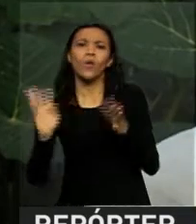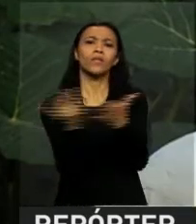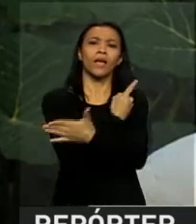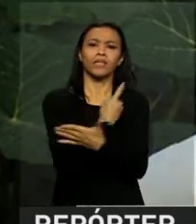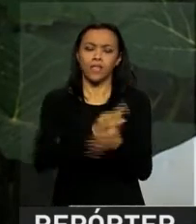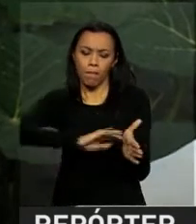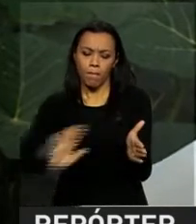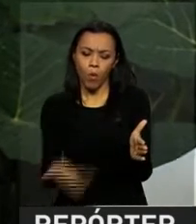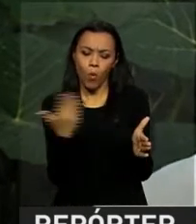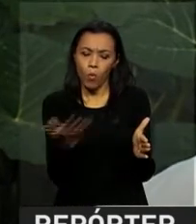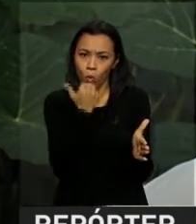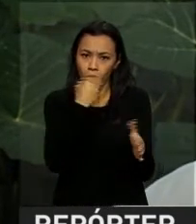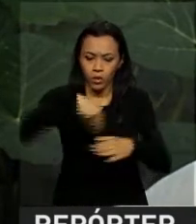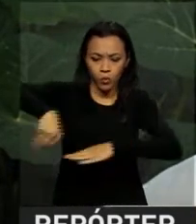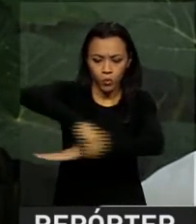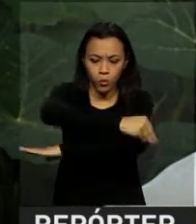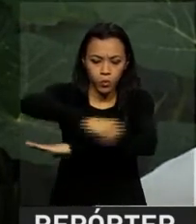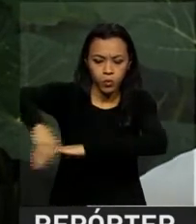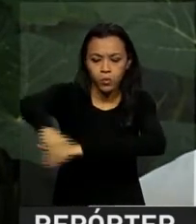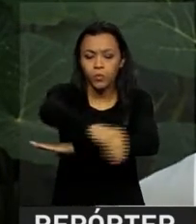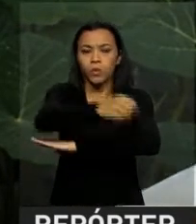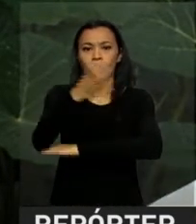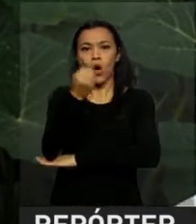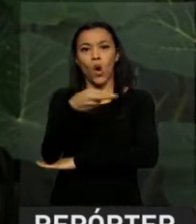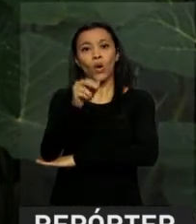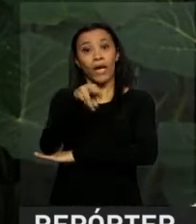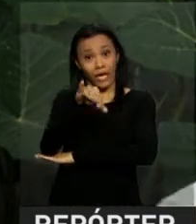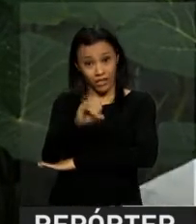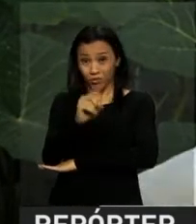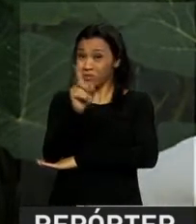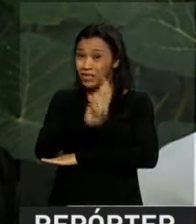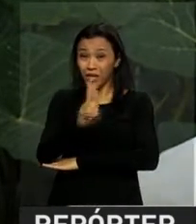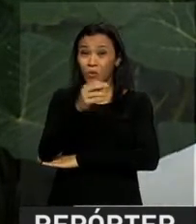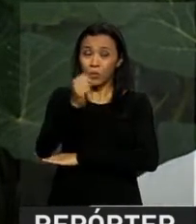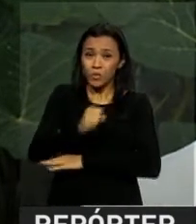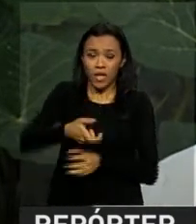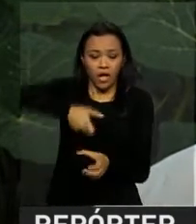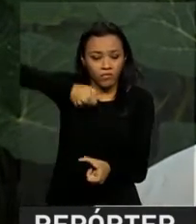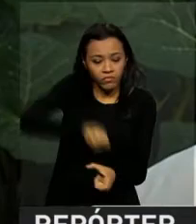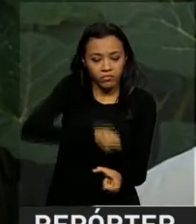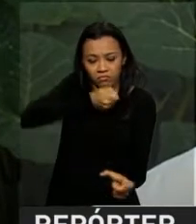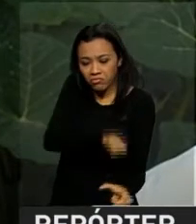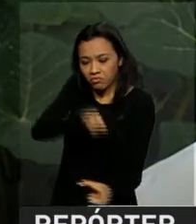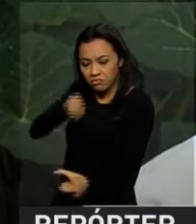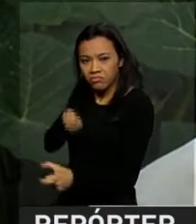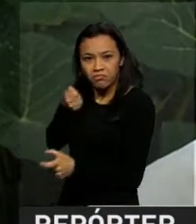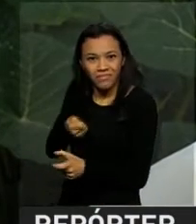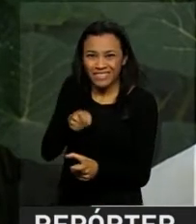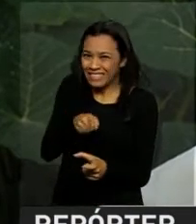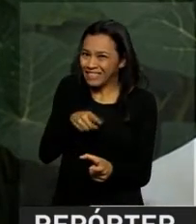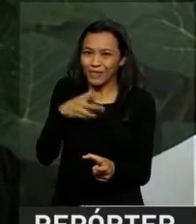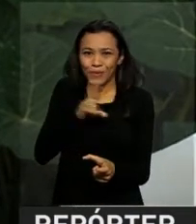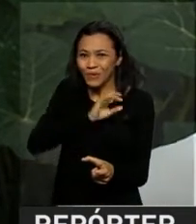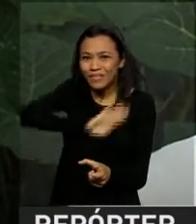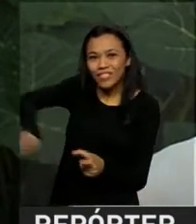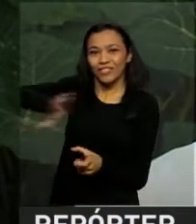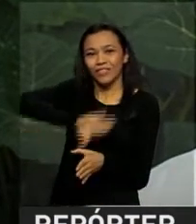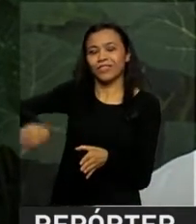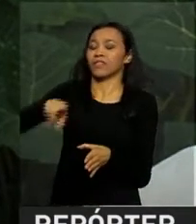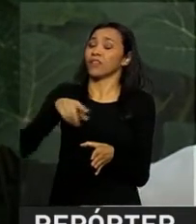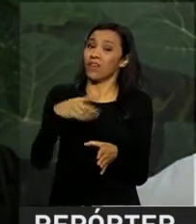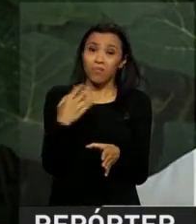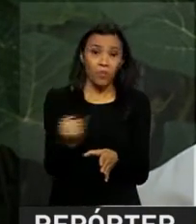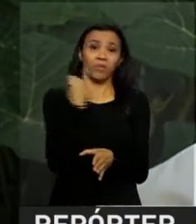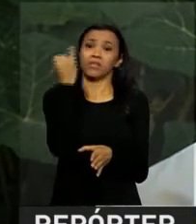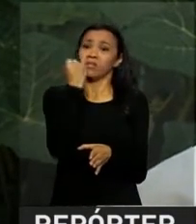vai além do que a maioria das pessoas conhece, que é o não usar agrotóxico. A questão de não usar agrotóxico é muito importante para o